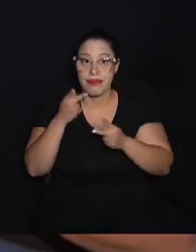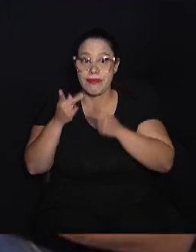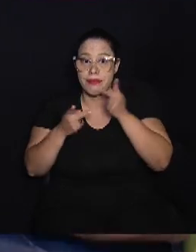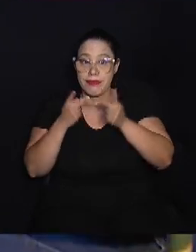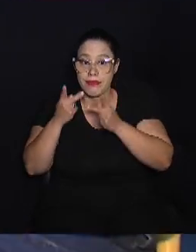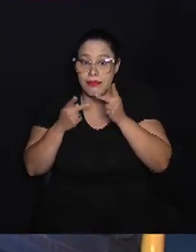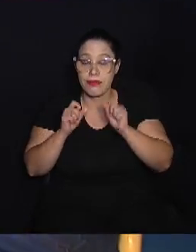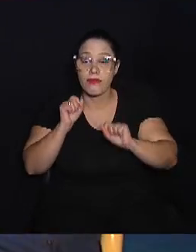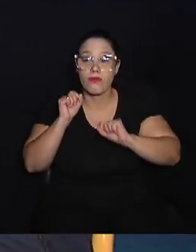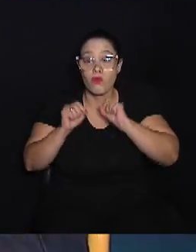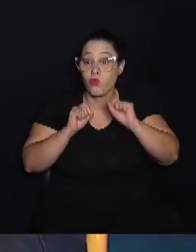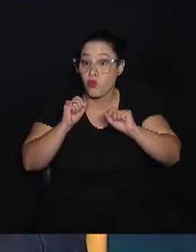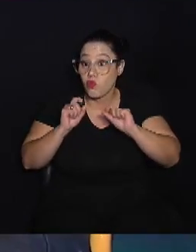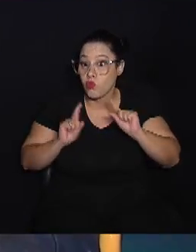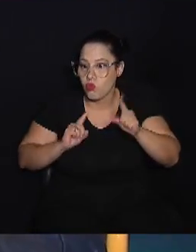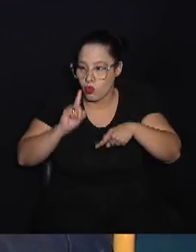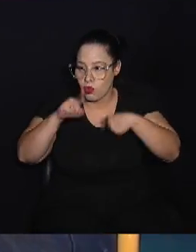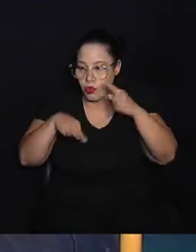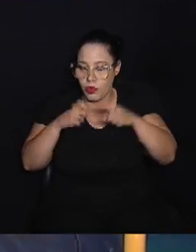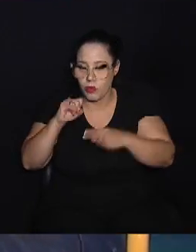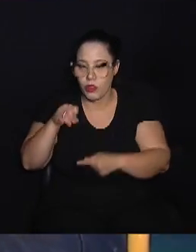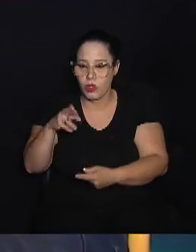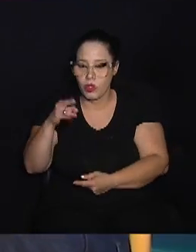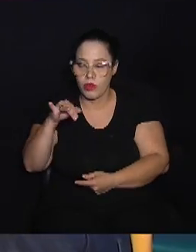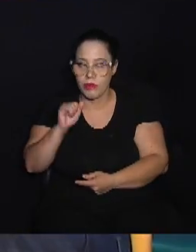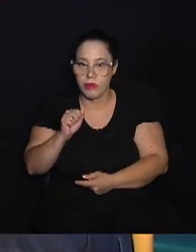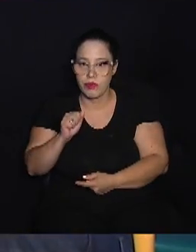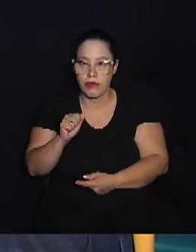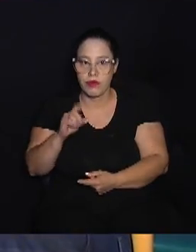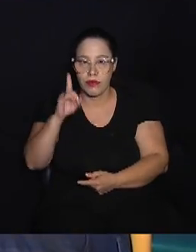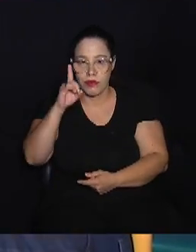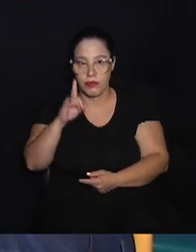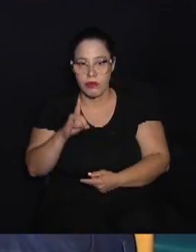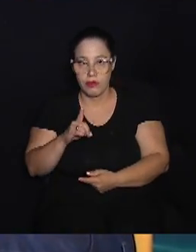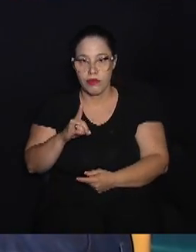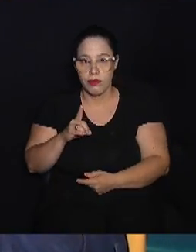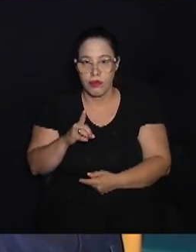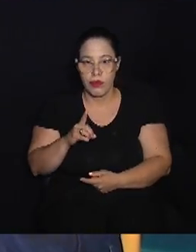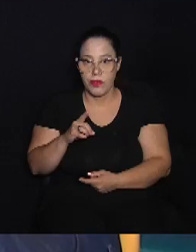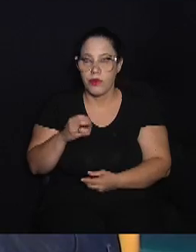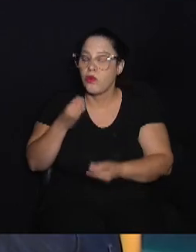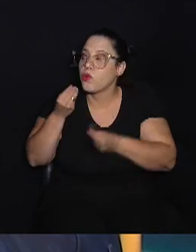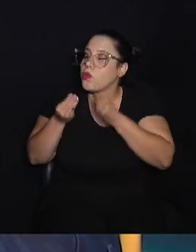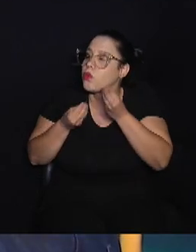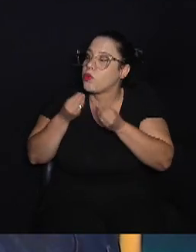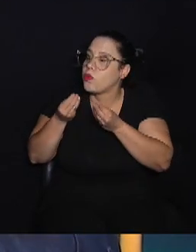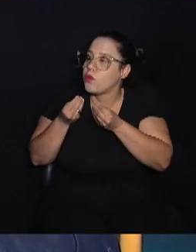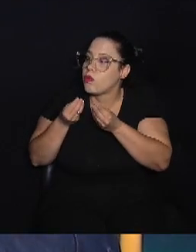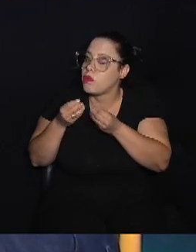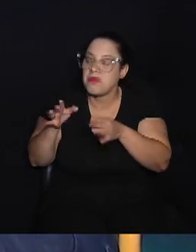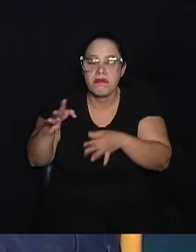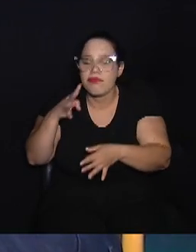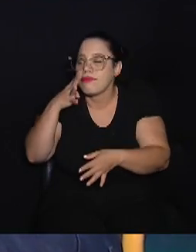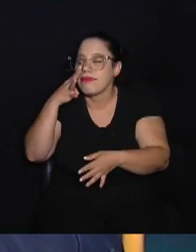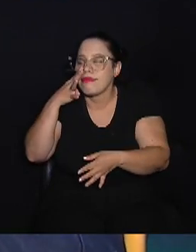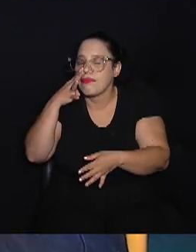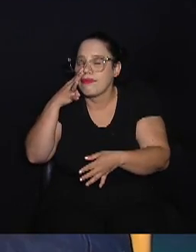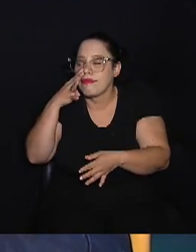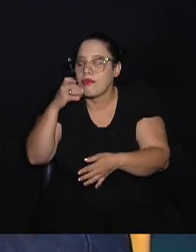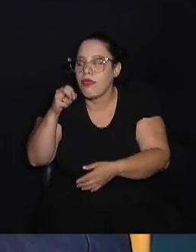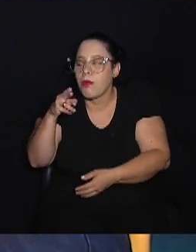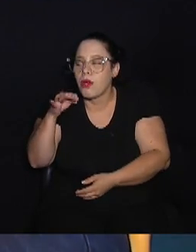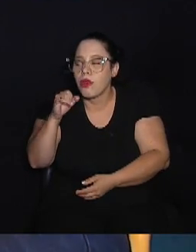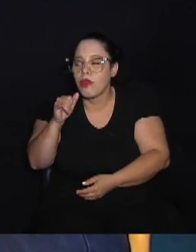gente sobre esse sucesso é Juliana Ilau, diretora desse espetáculo. Juliana, conta pra gente sobre essa inspiração aí no musical da